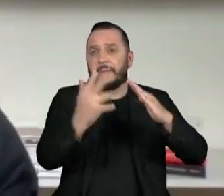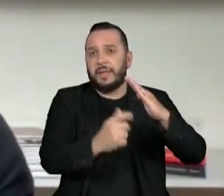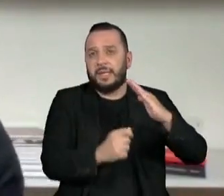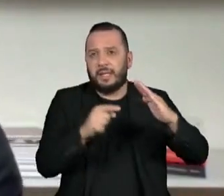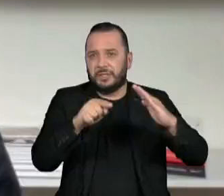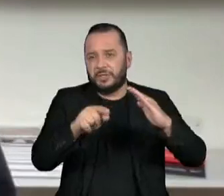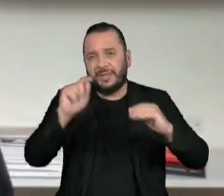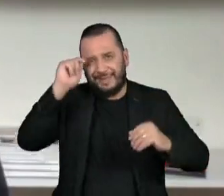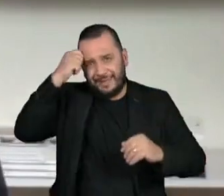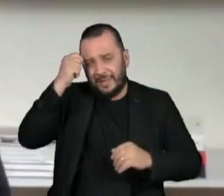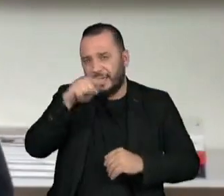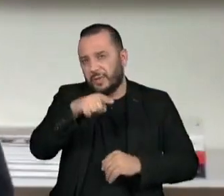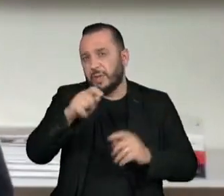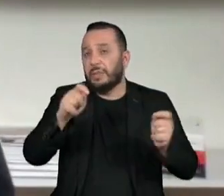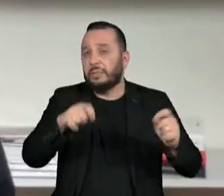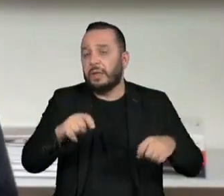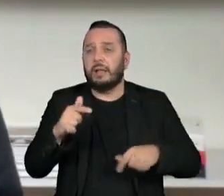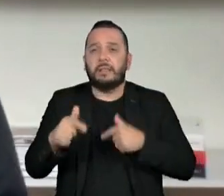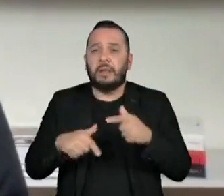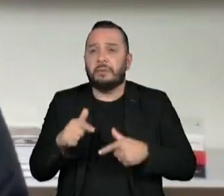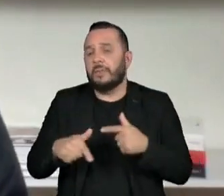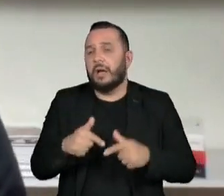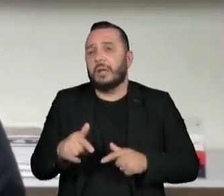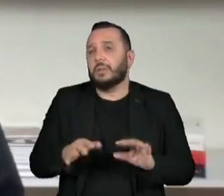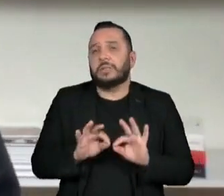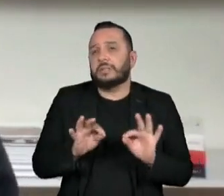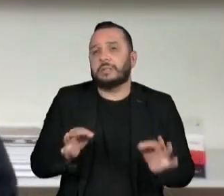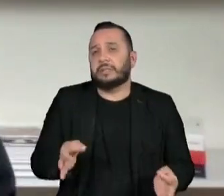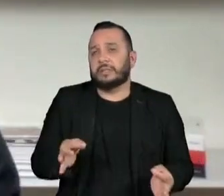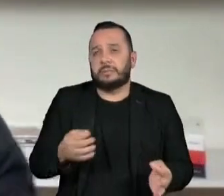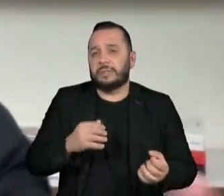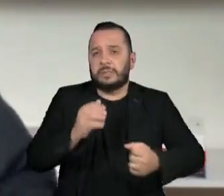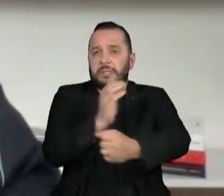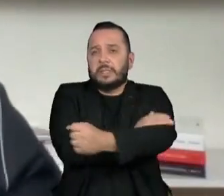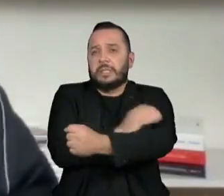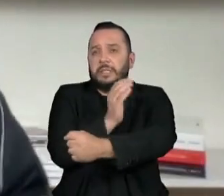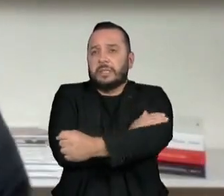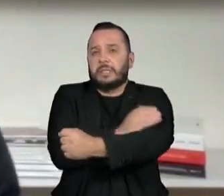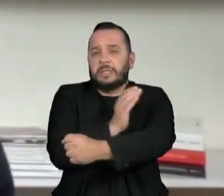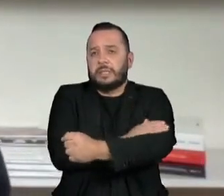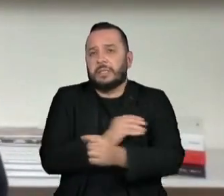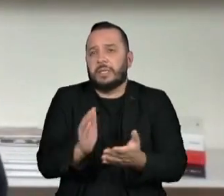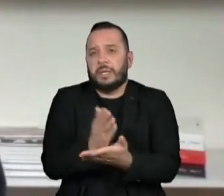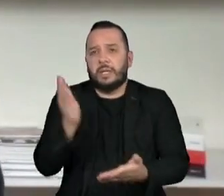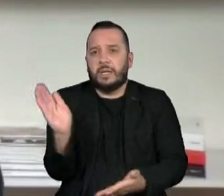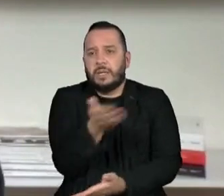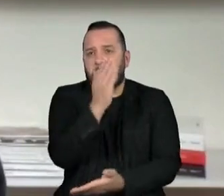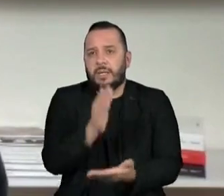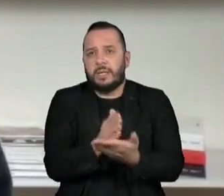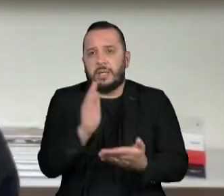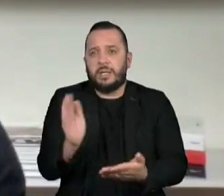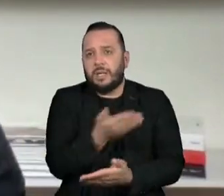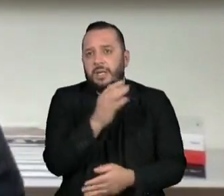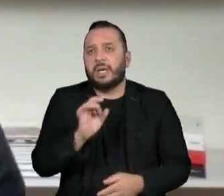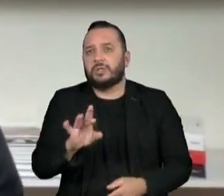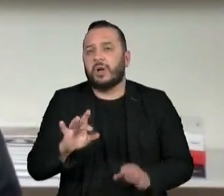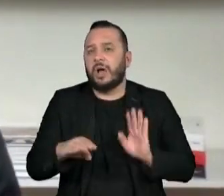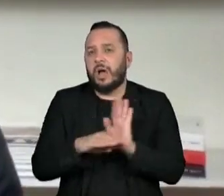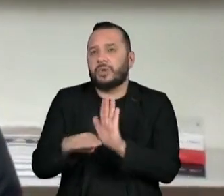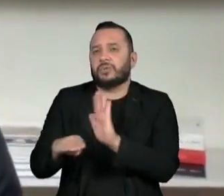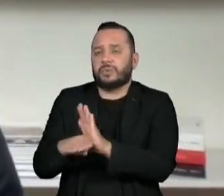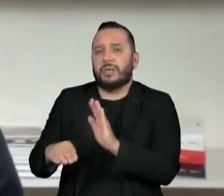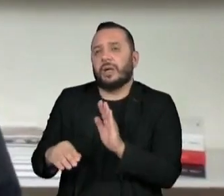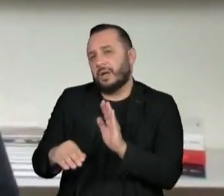do continente africano É alguém capaz de realizar um trabalho único e exclusivamente braçal como servente de pedreiro auxiliar de cozinha